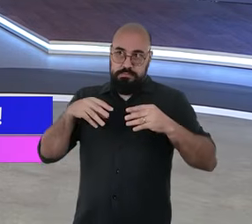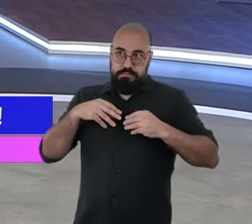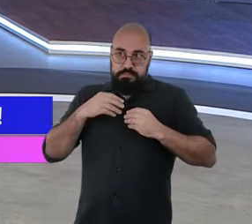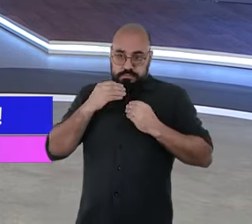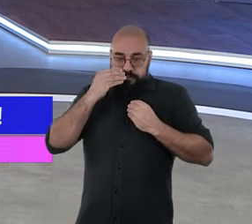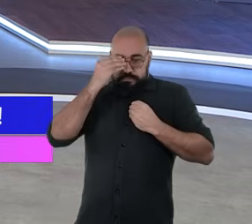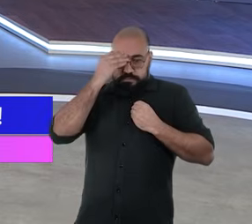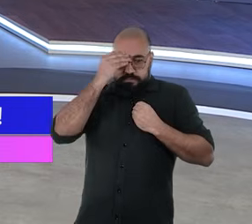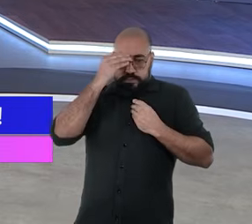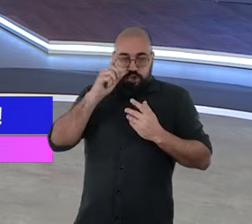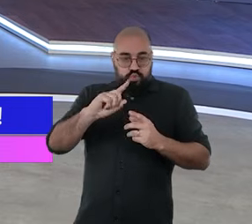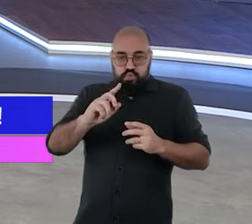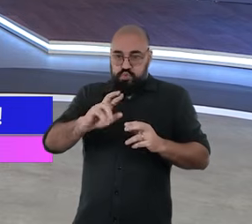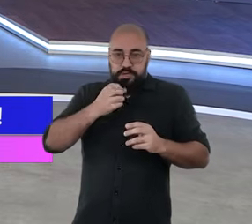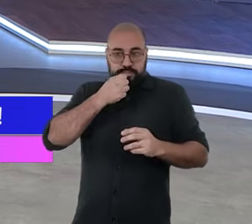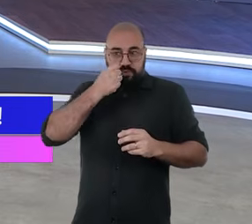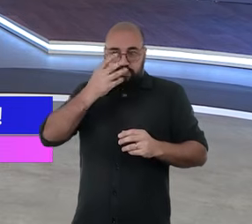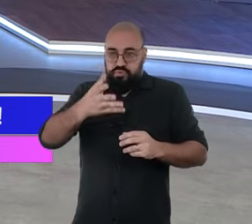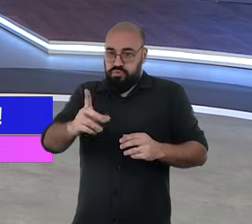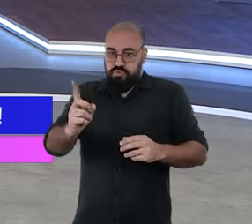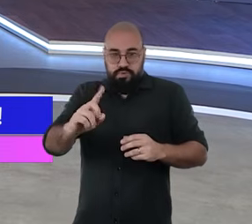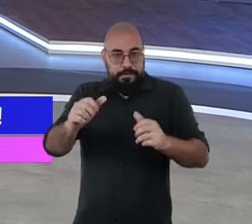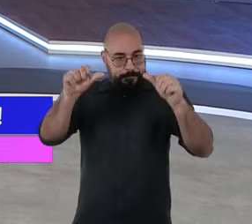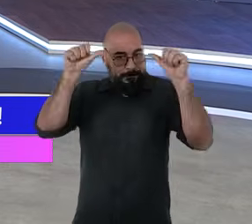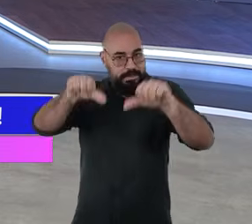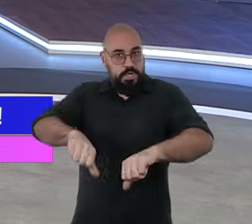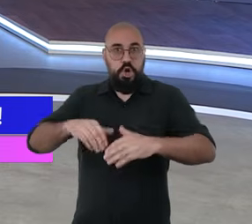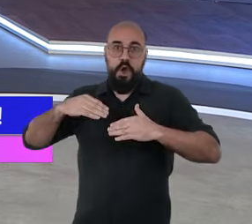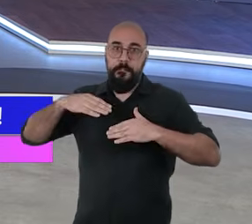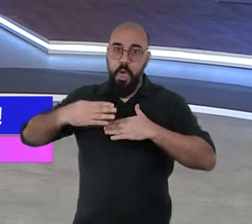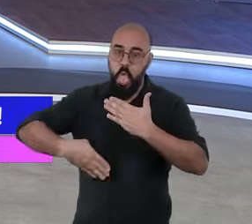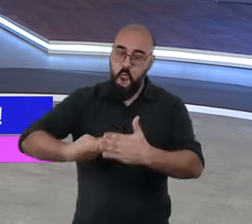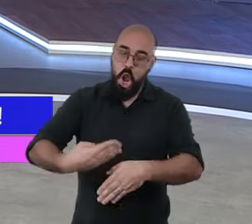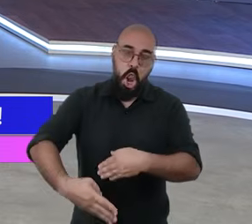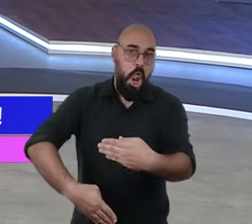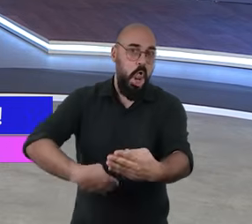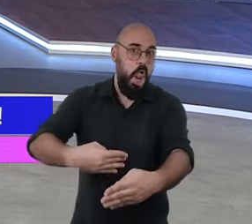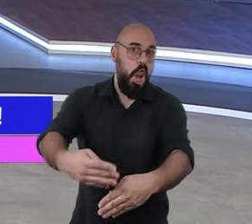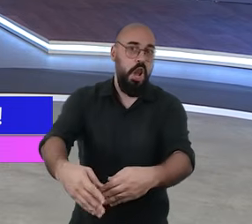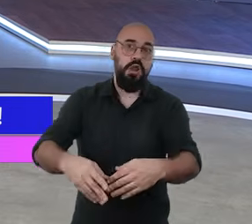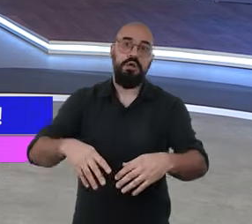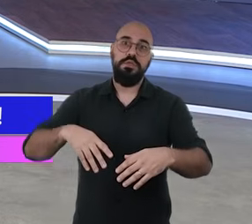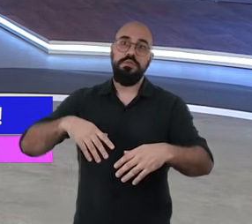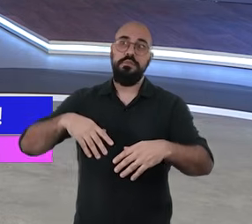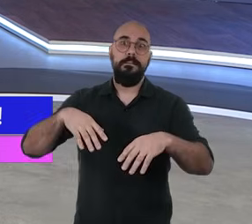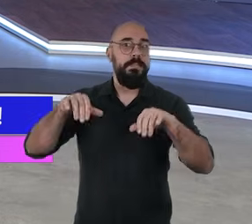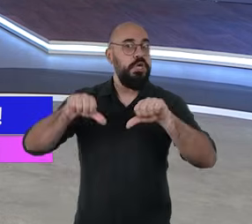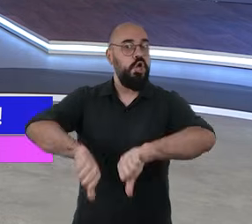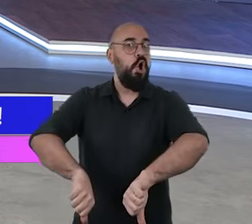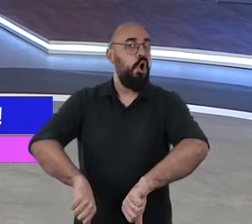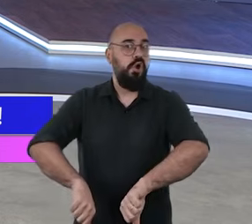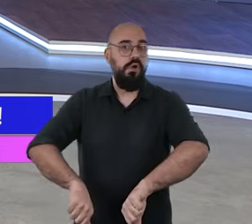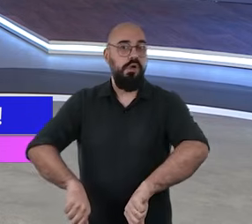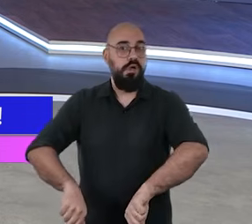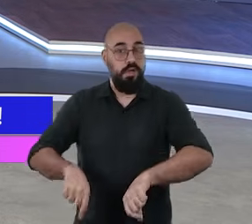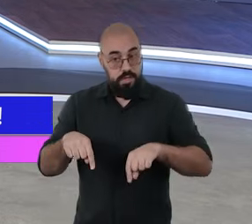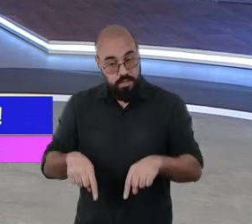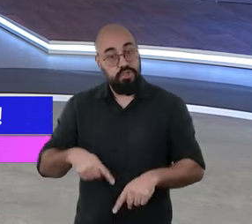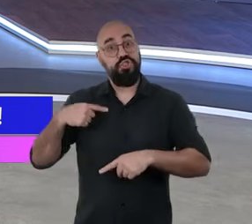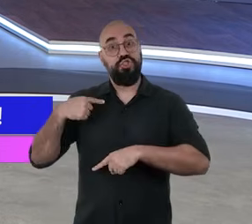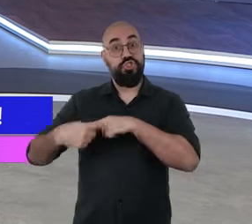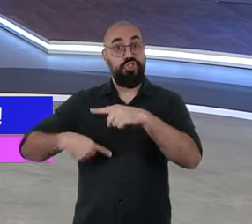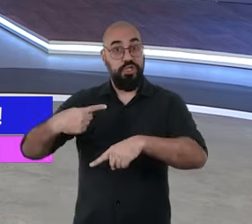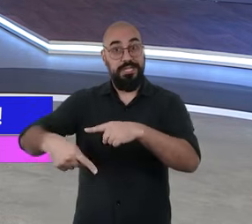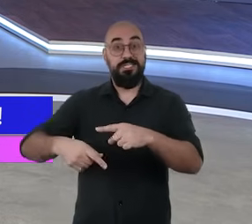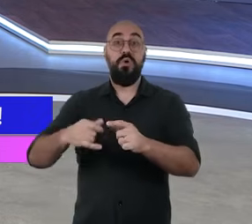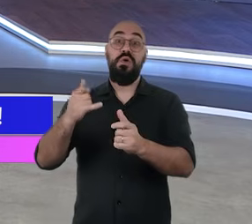vez pior. Nós lidamos com situações cada vez mais complexas. Somos uma geração que tem